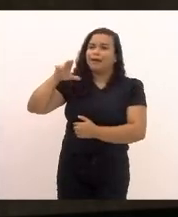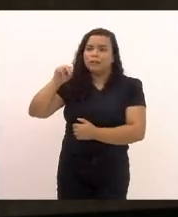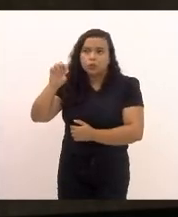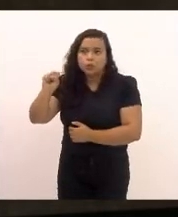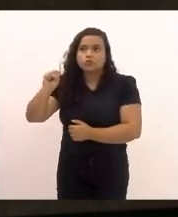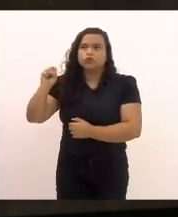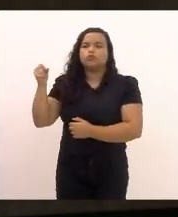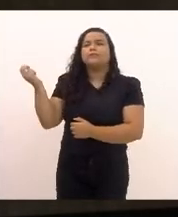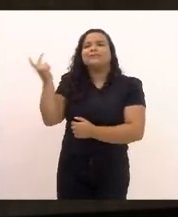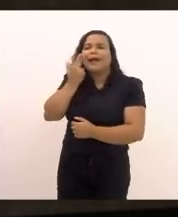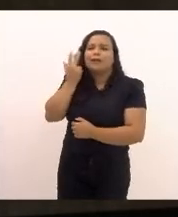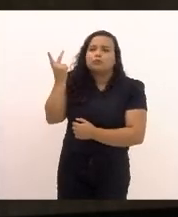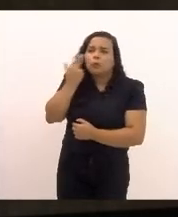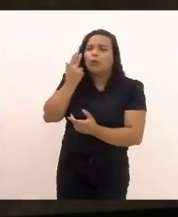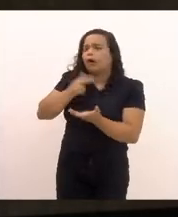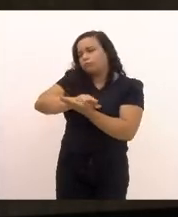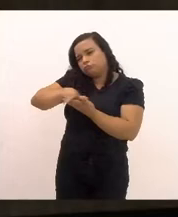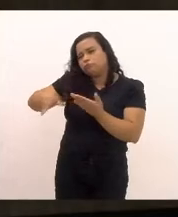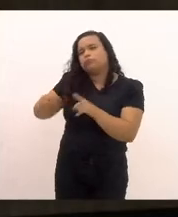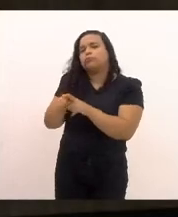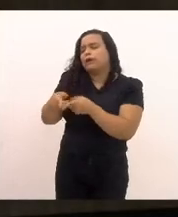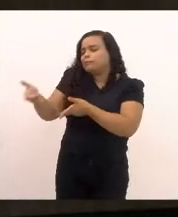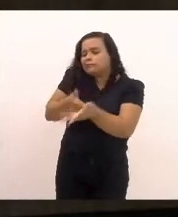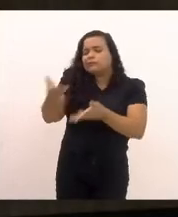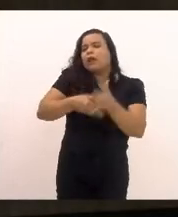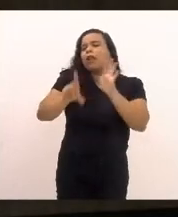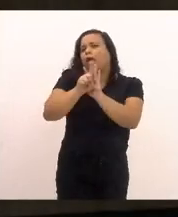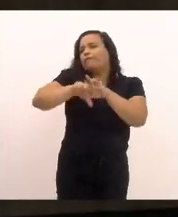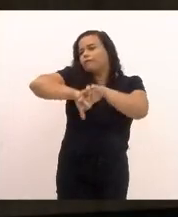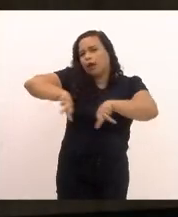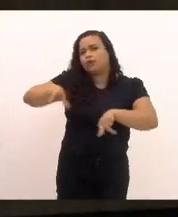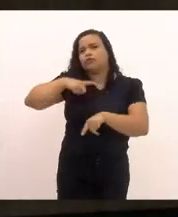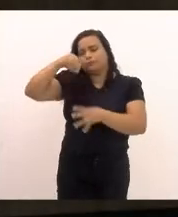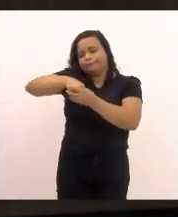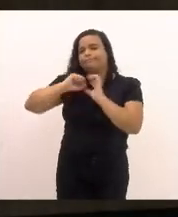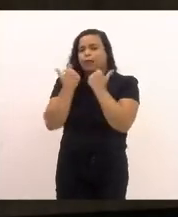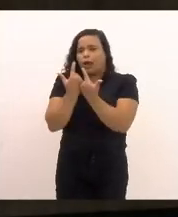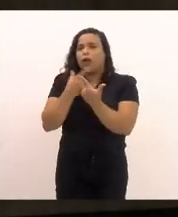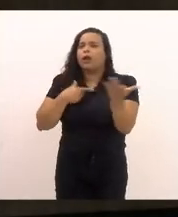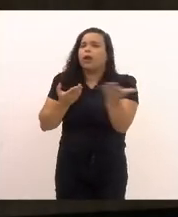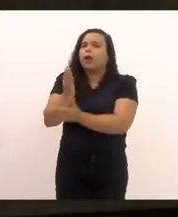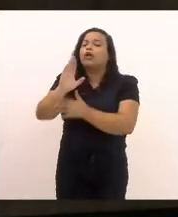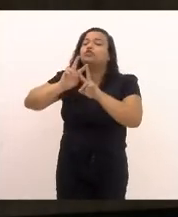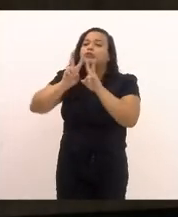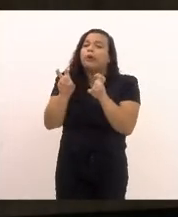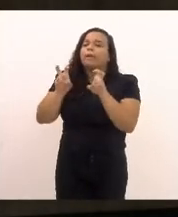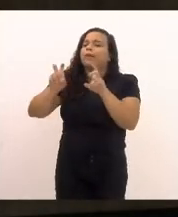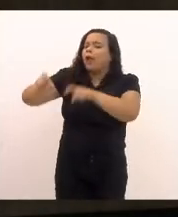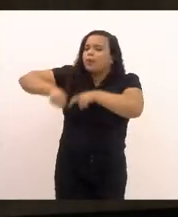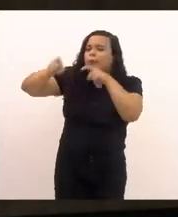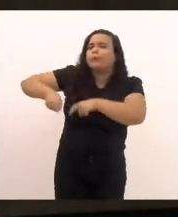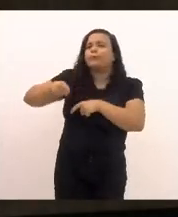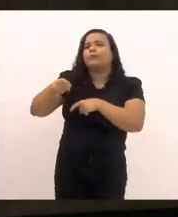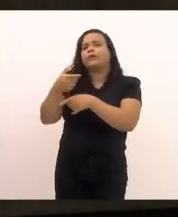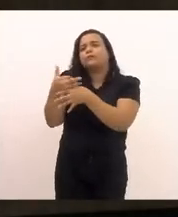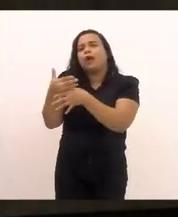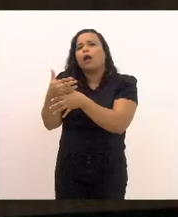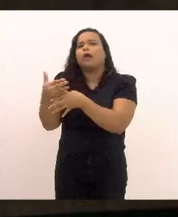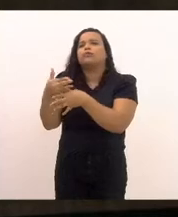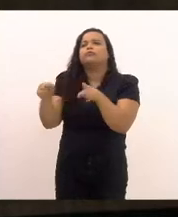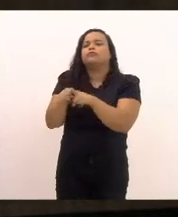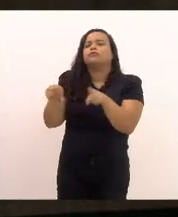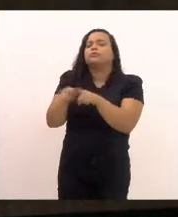com outras leis que temos aprovado aqui na Assembleia sobre agricultura urbana e periurbana, sobre fomento à